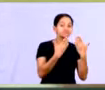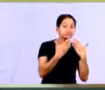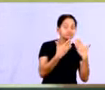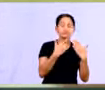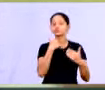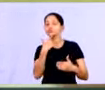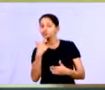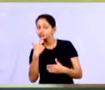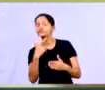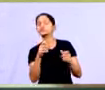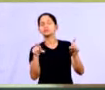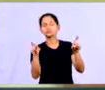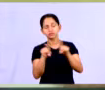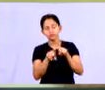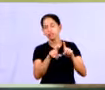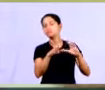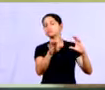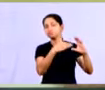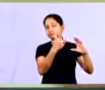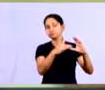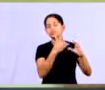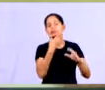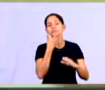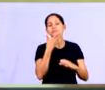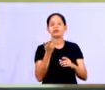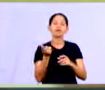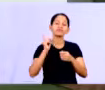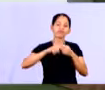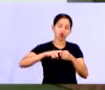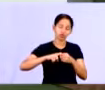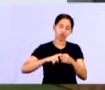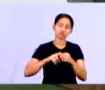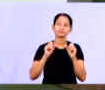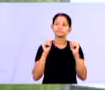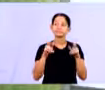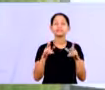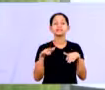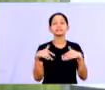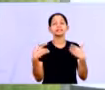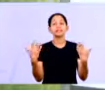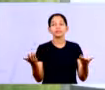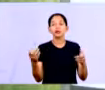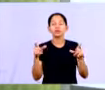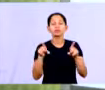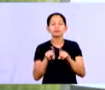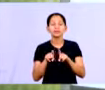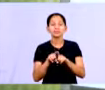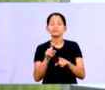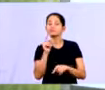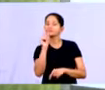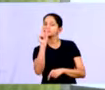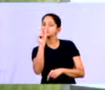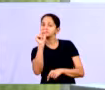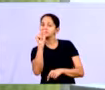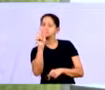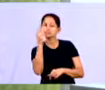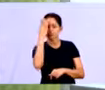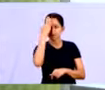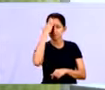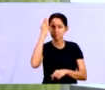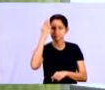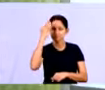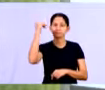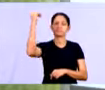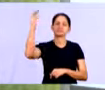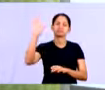dúvidas, tragam as dúvidas também que a gente retoma o conteúdo, né, professor? É verdade. É assim, pessoal, quando se trata de financeiro, não existe saber mais ou